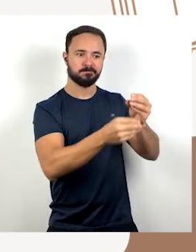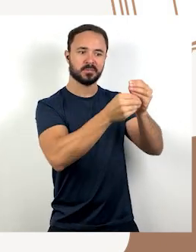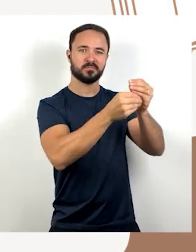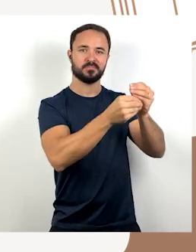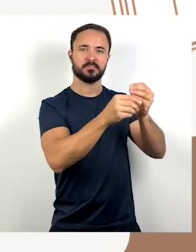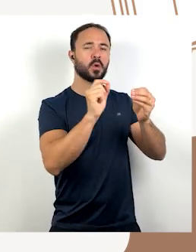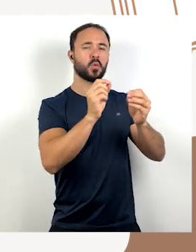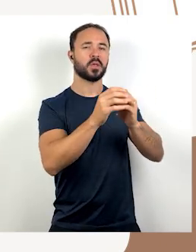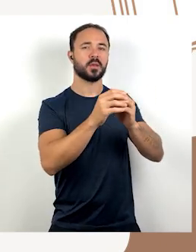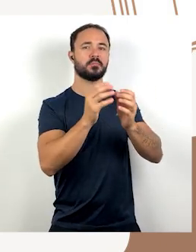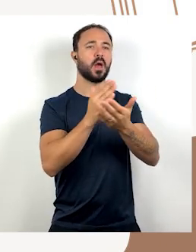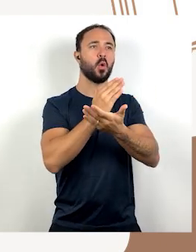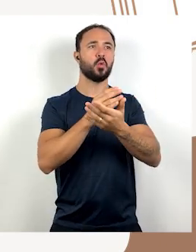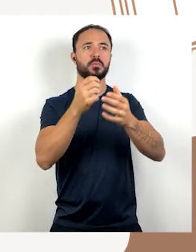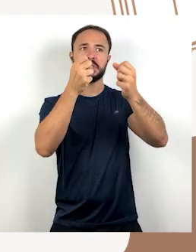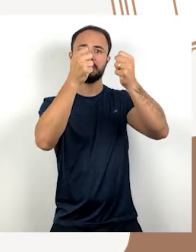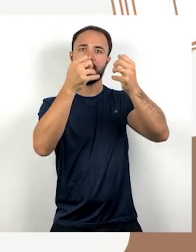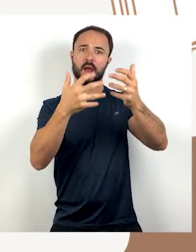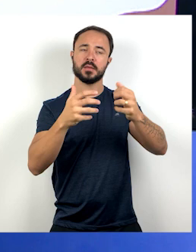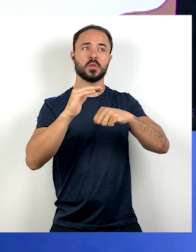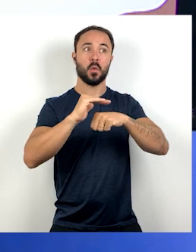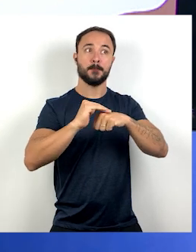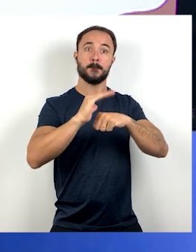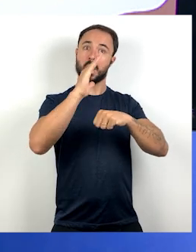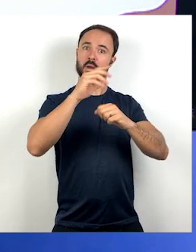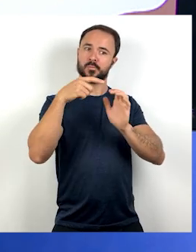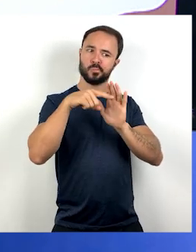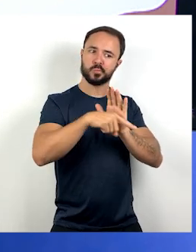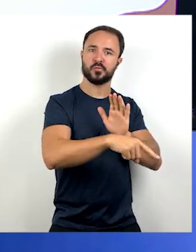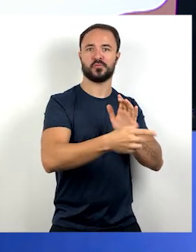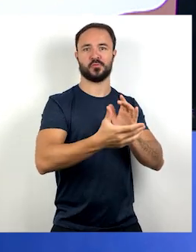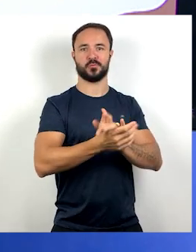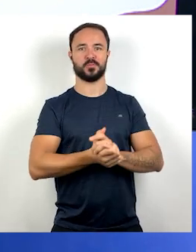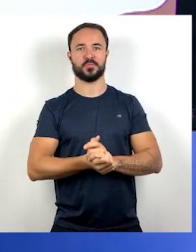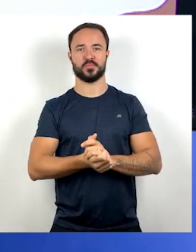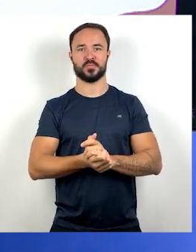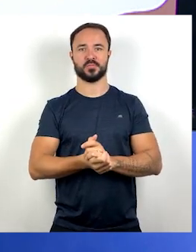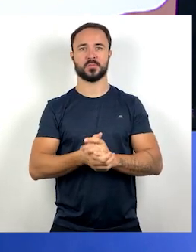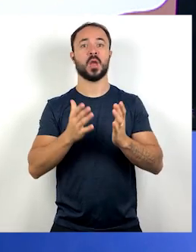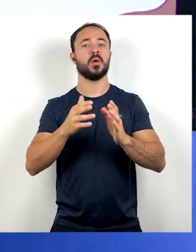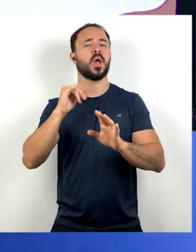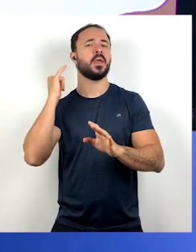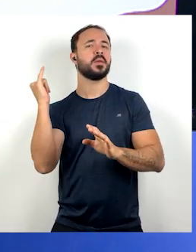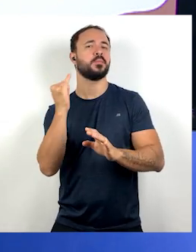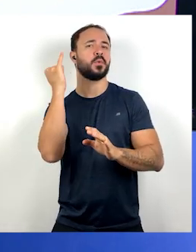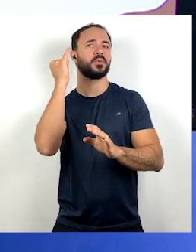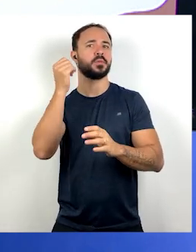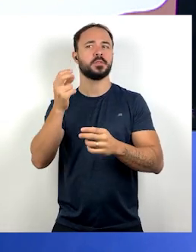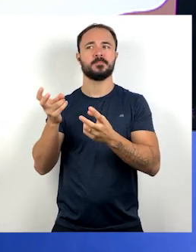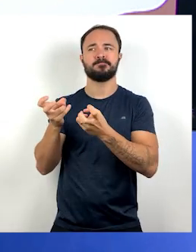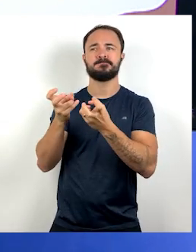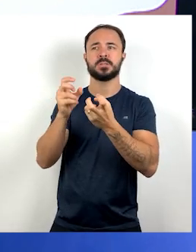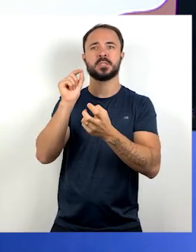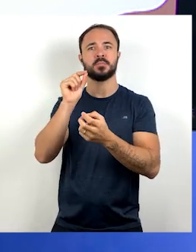a 1º de agosto de 44. Então, o que é muito importante